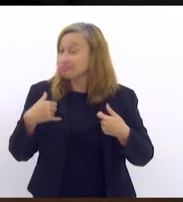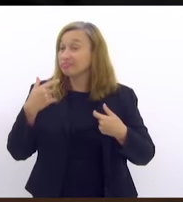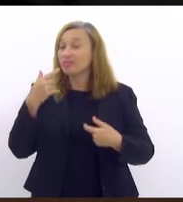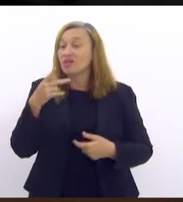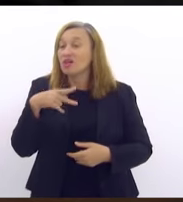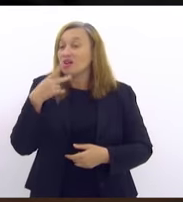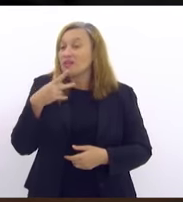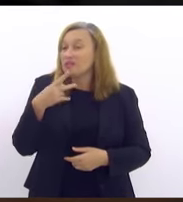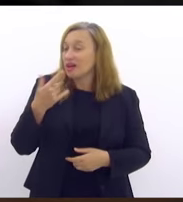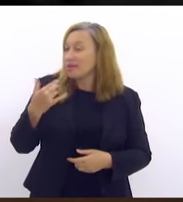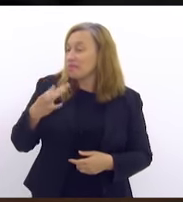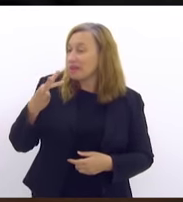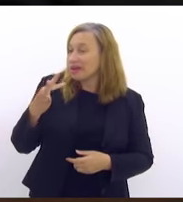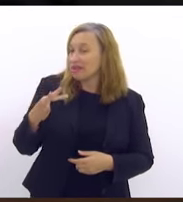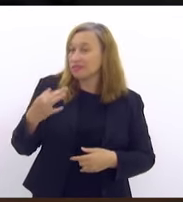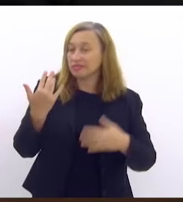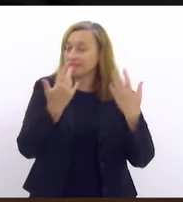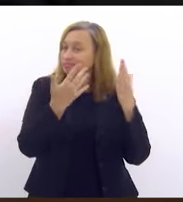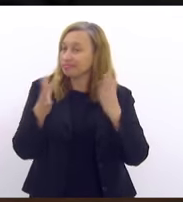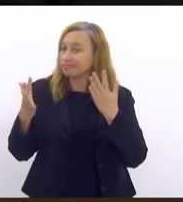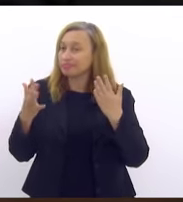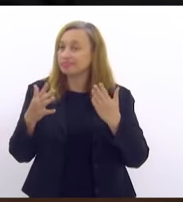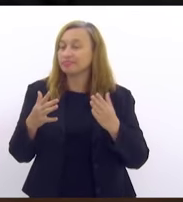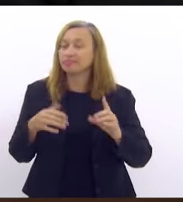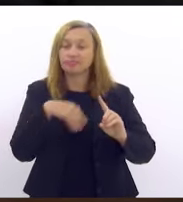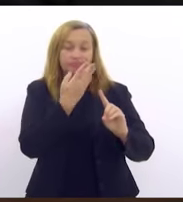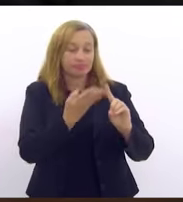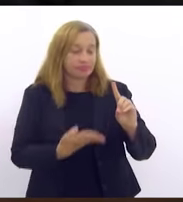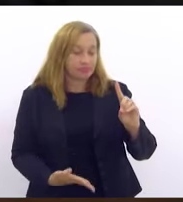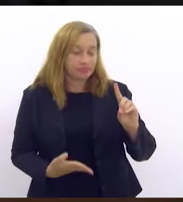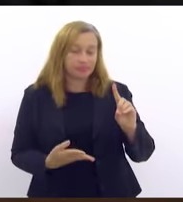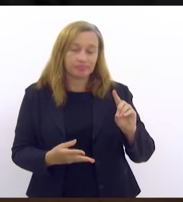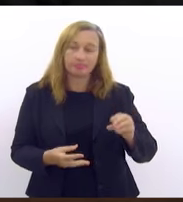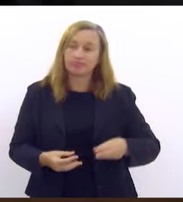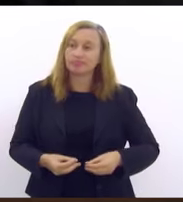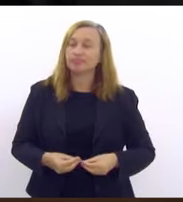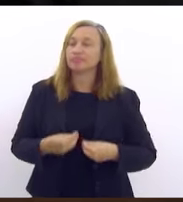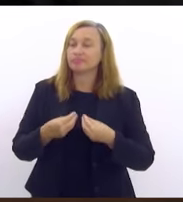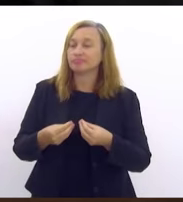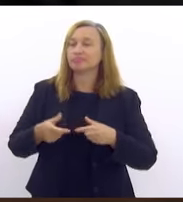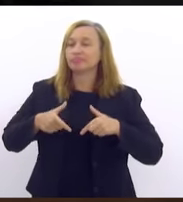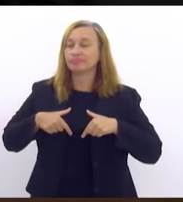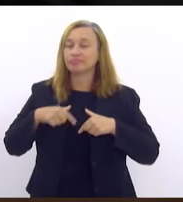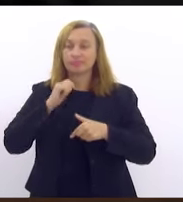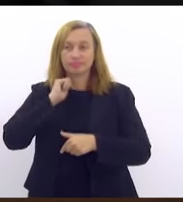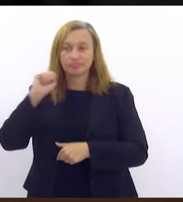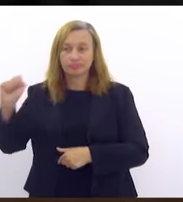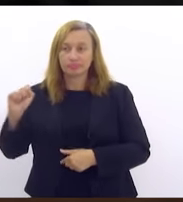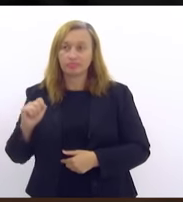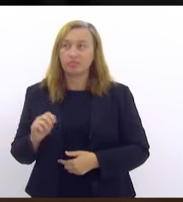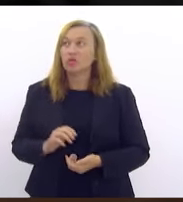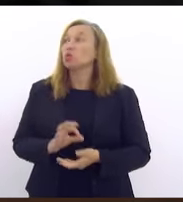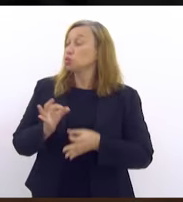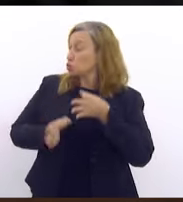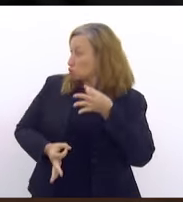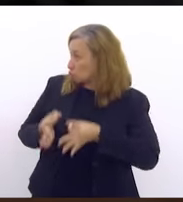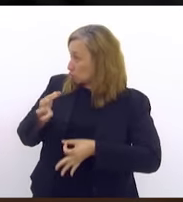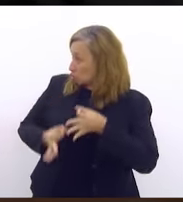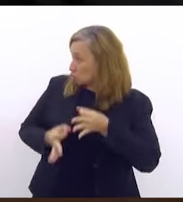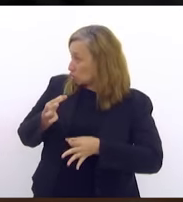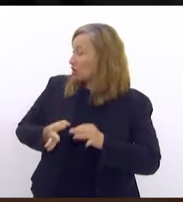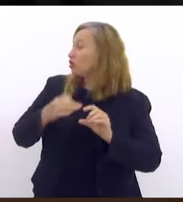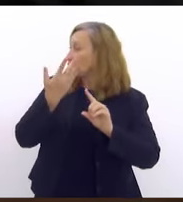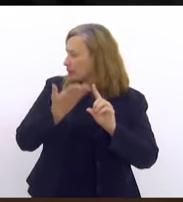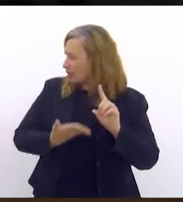discurso de saudação nesta sessão solene de entrega da medalha tir dentes aliás Justa e